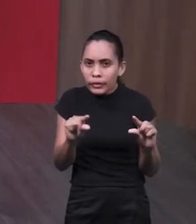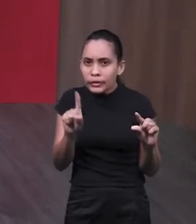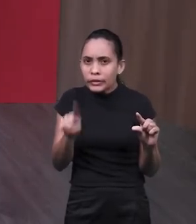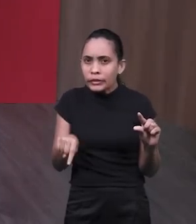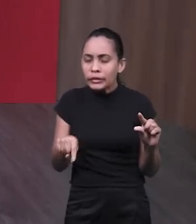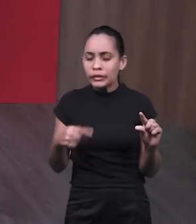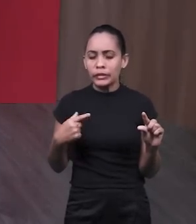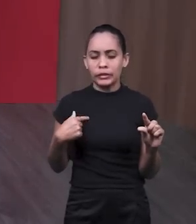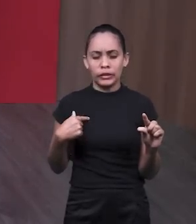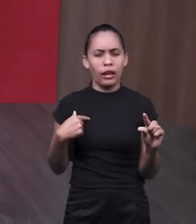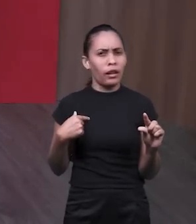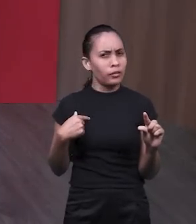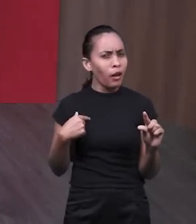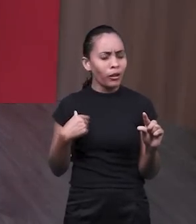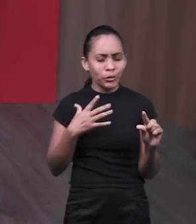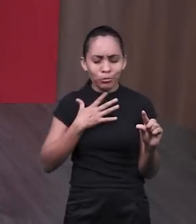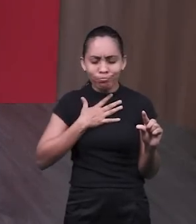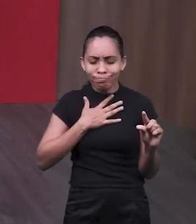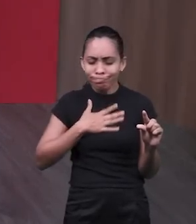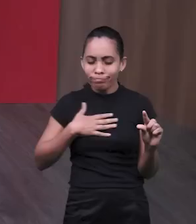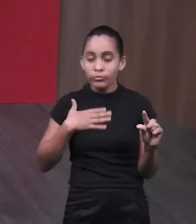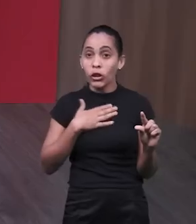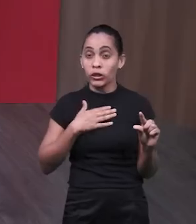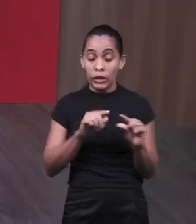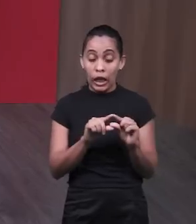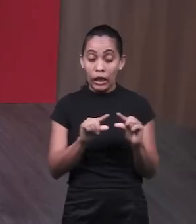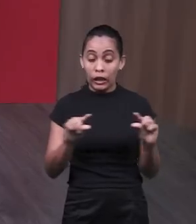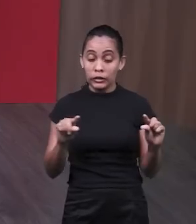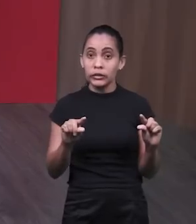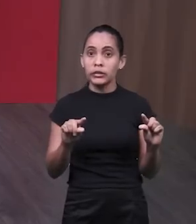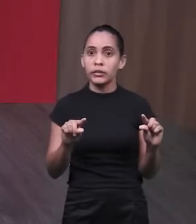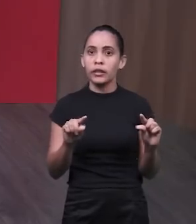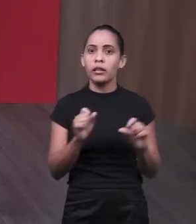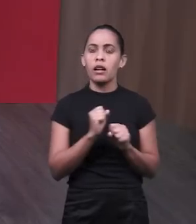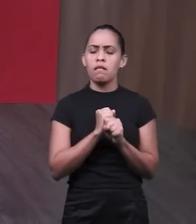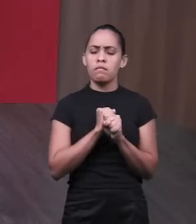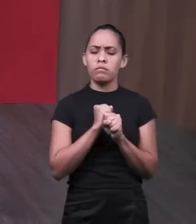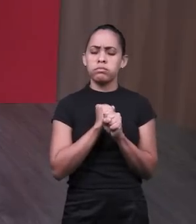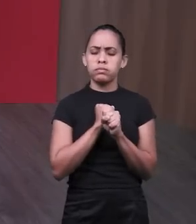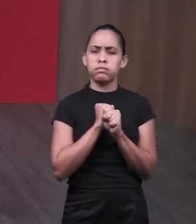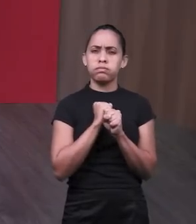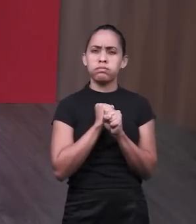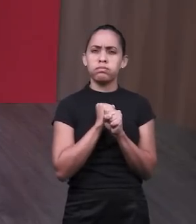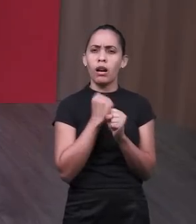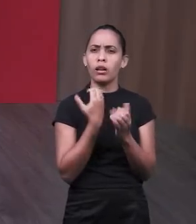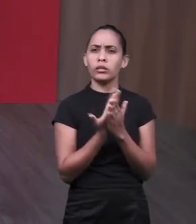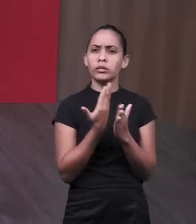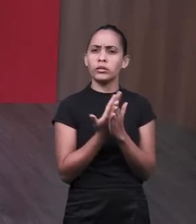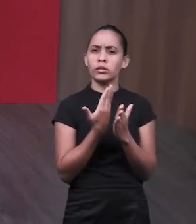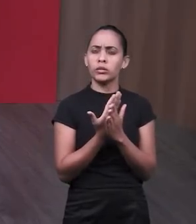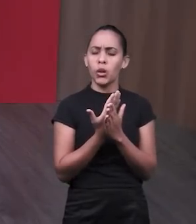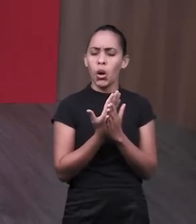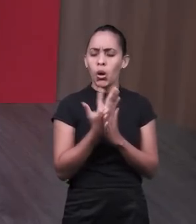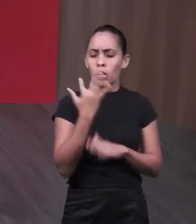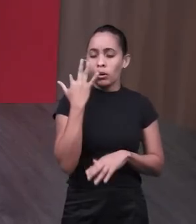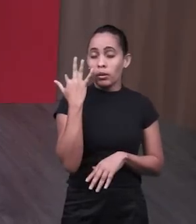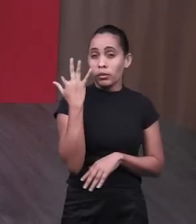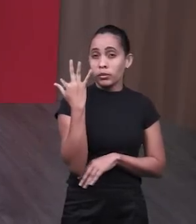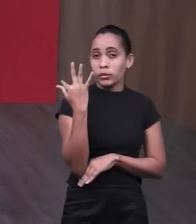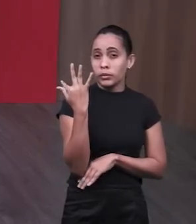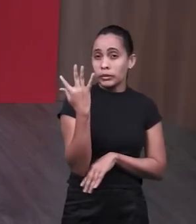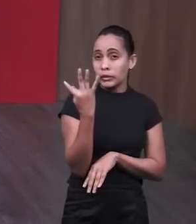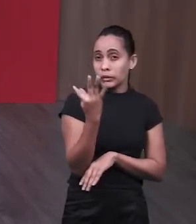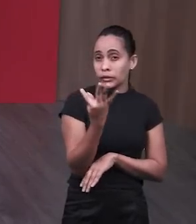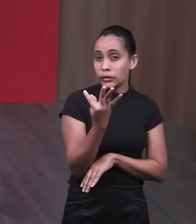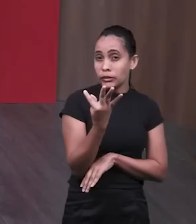acho fantástico, que ele descreve que ele gastou anos de estudo e de teorias tão